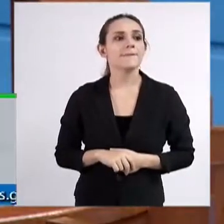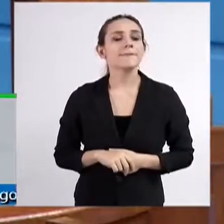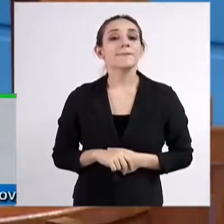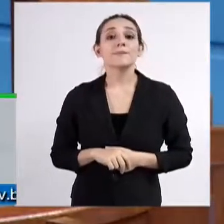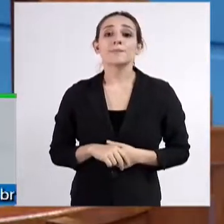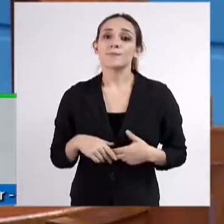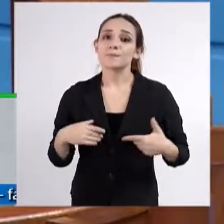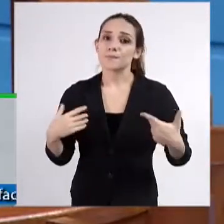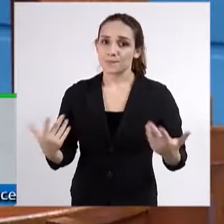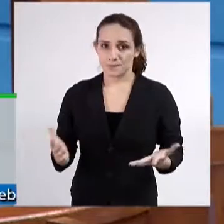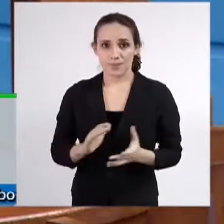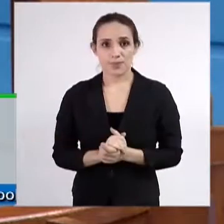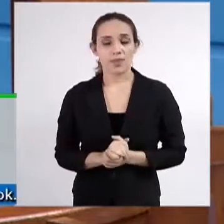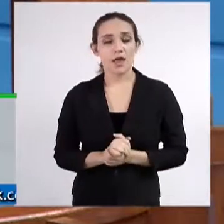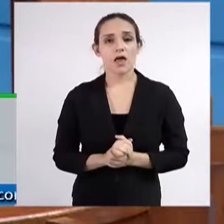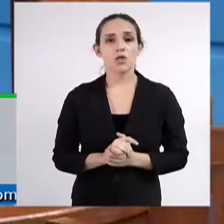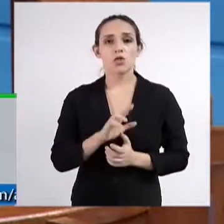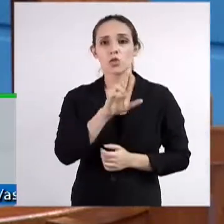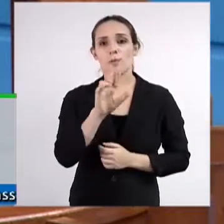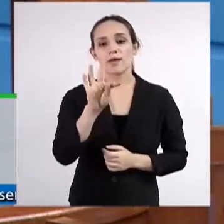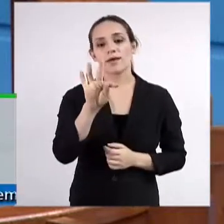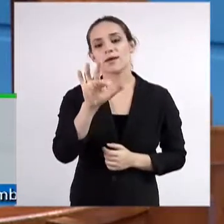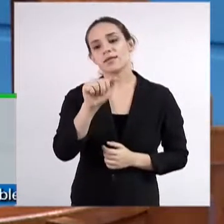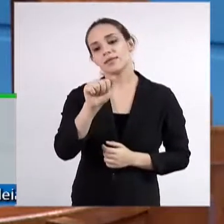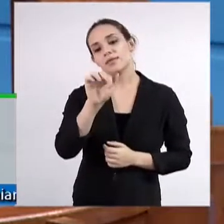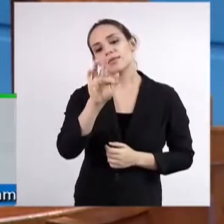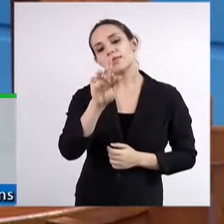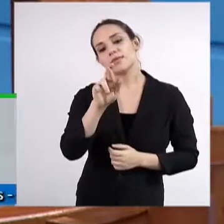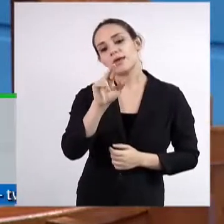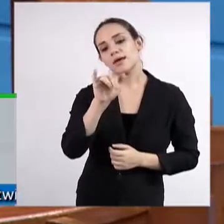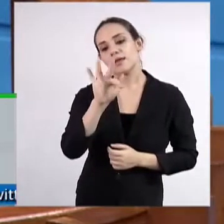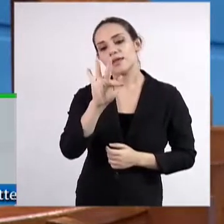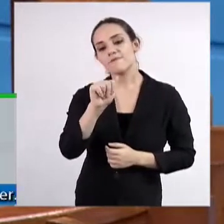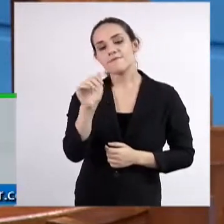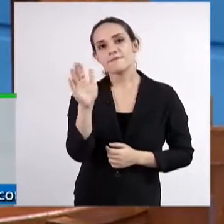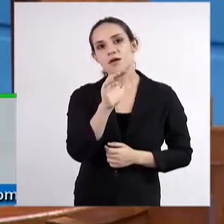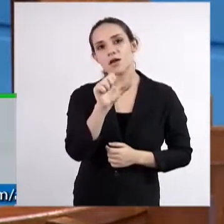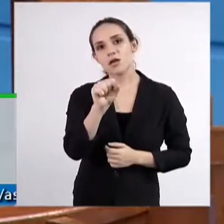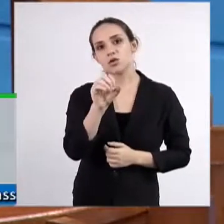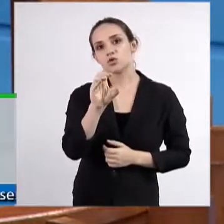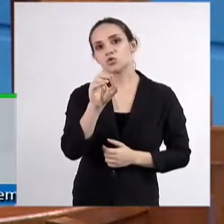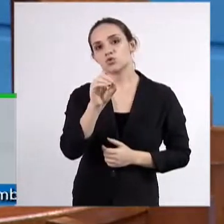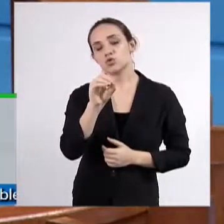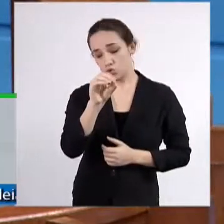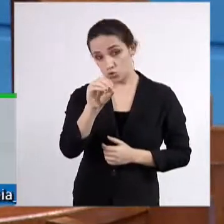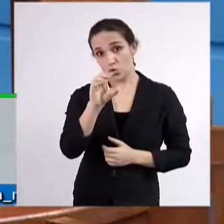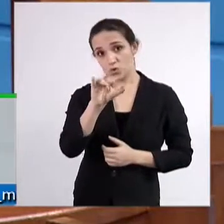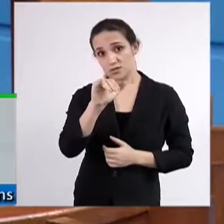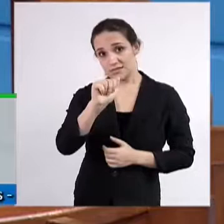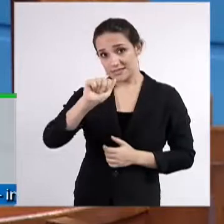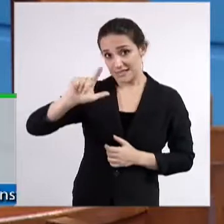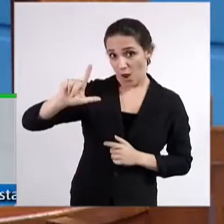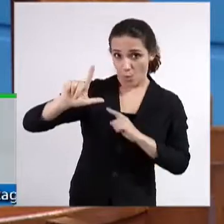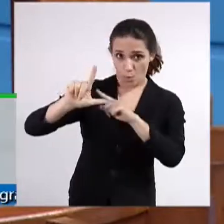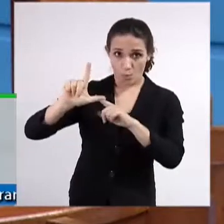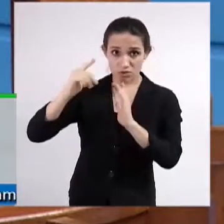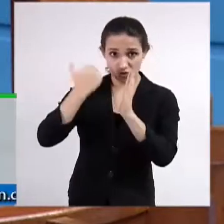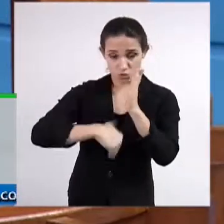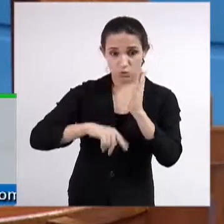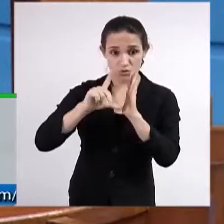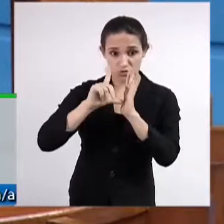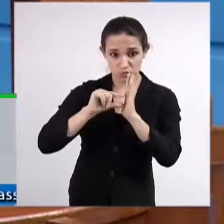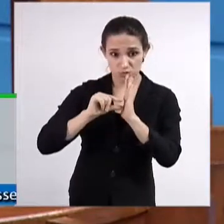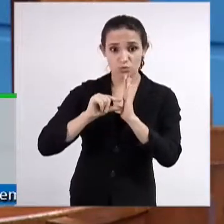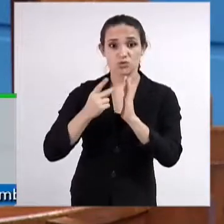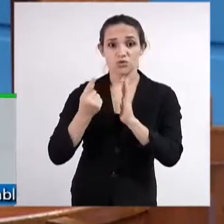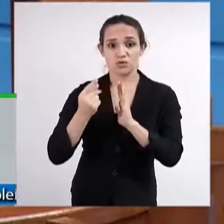social... A tarifa social que foi levantada aqui nessa casa é muito importante que seja